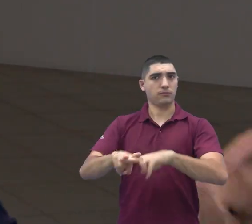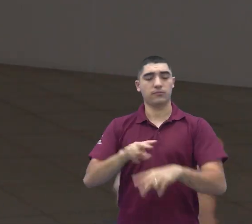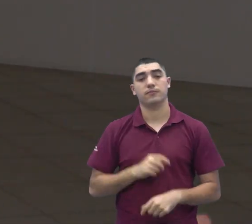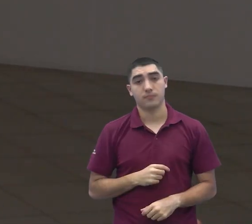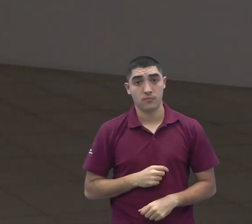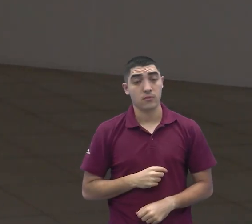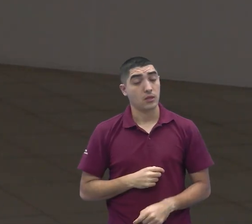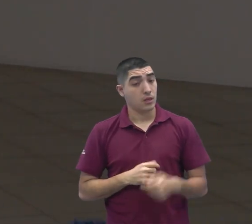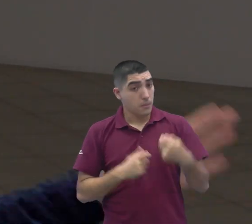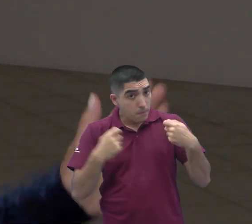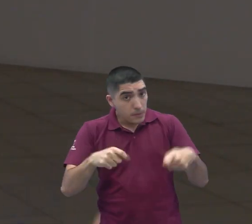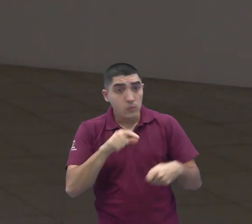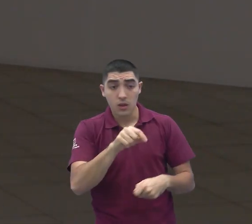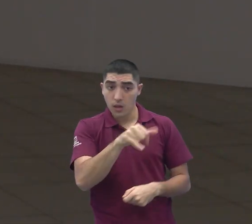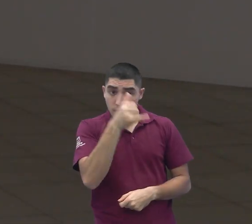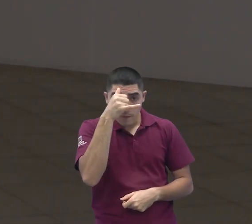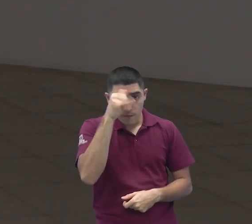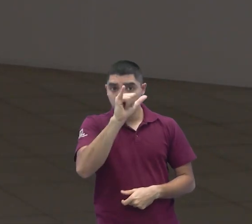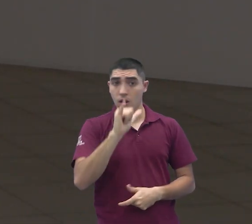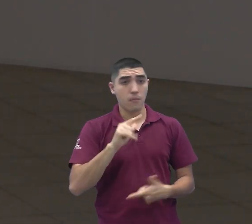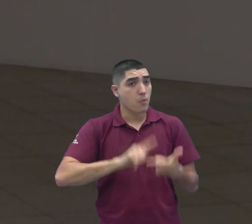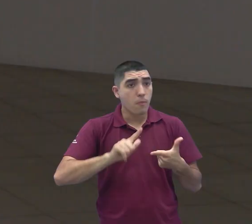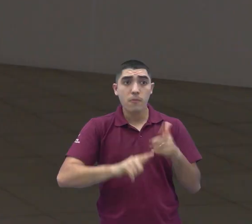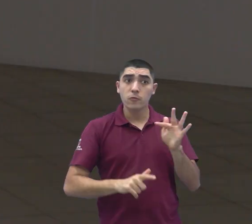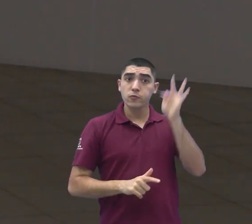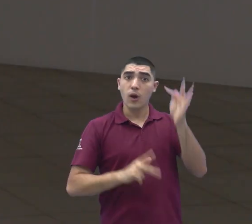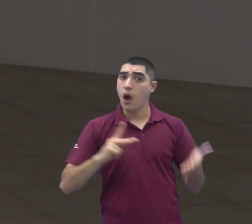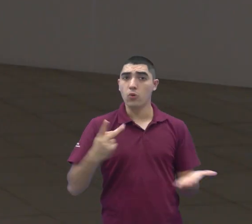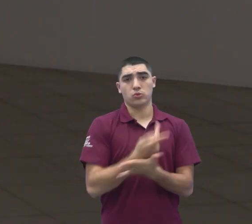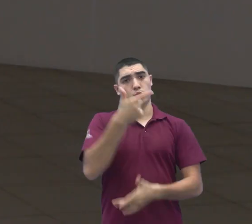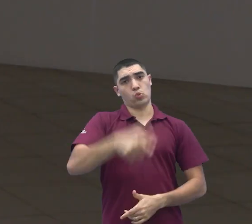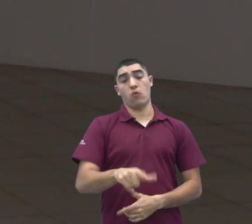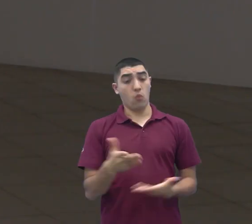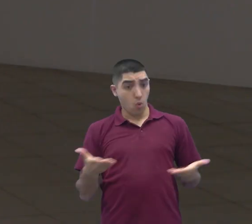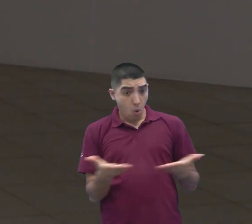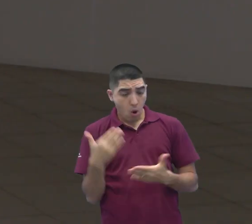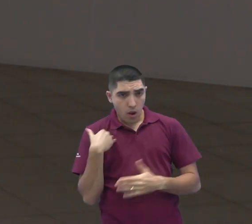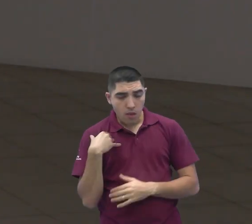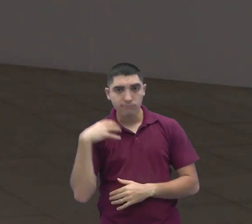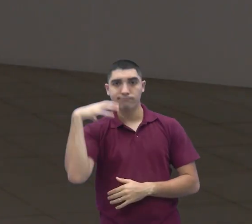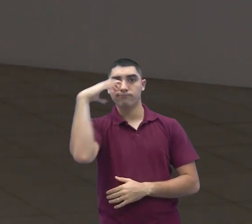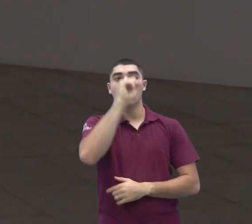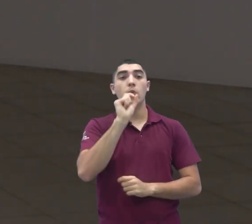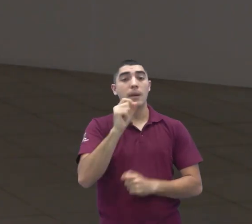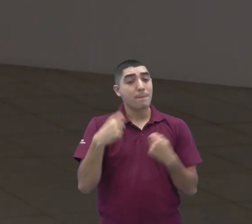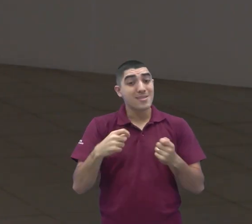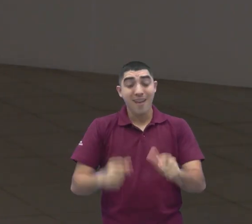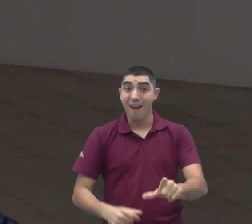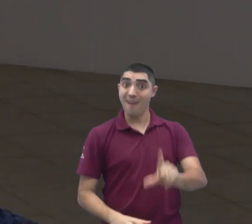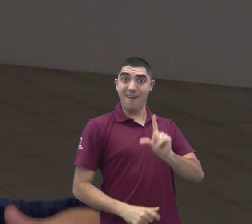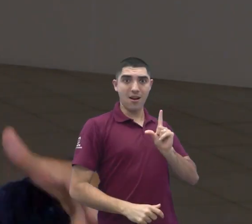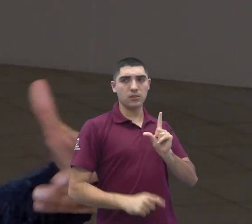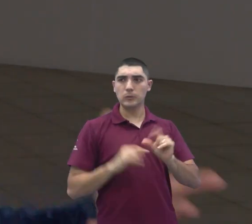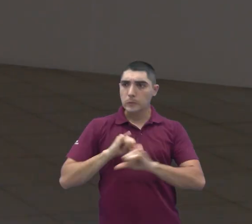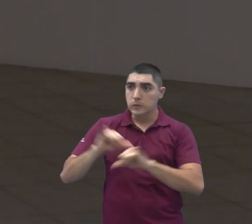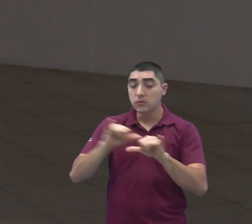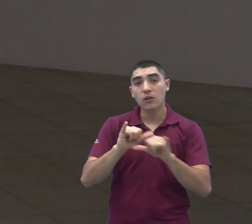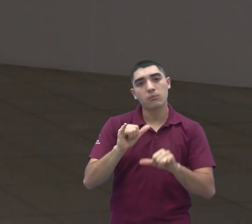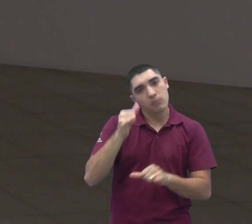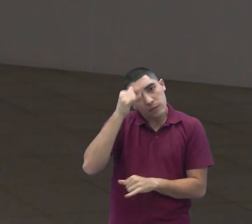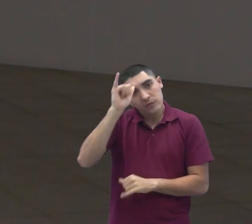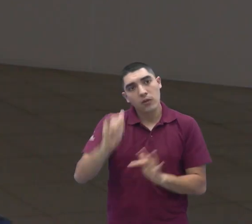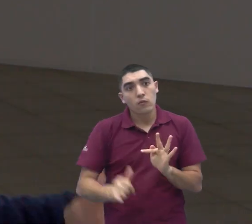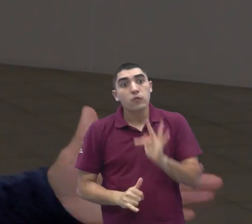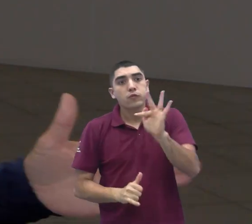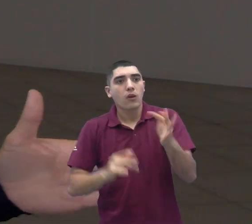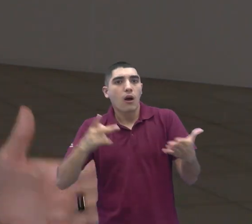precisa ser o antes para não chegar a acontecer, O que eu tirei do dia de hoje foi exatamente isso. A gente precisa trabalhar o antes,